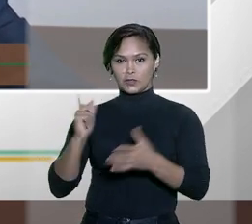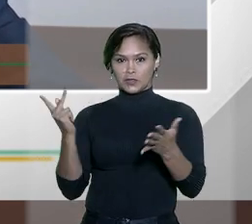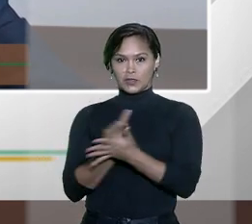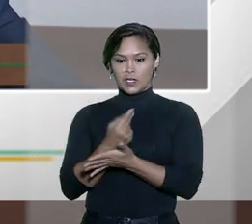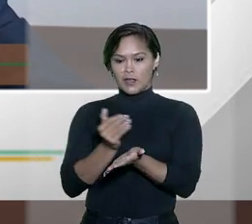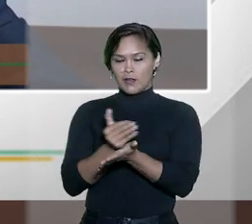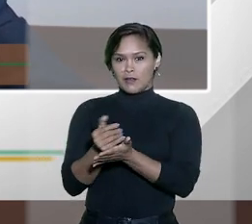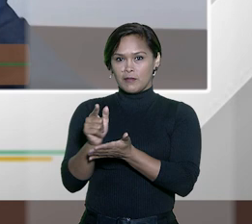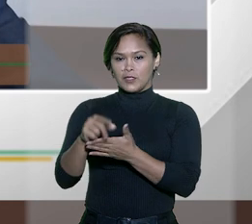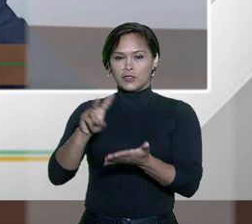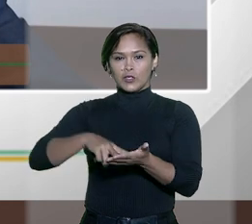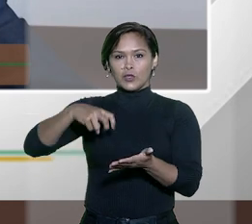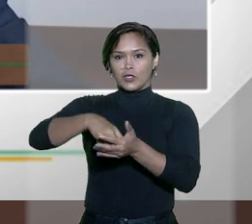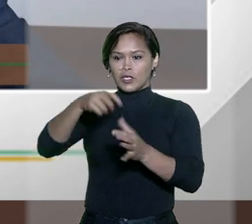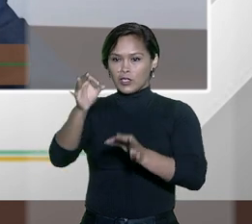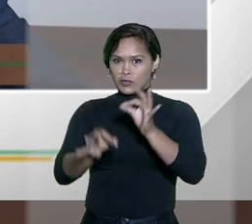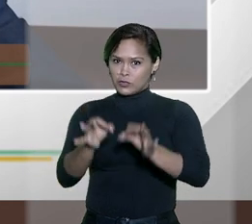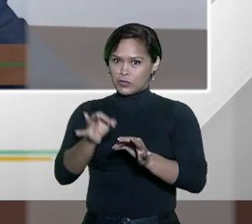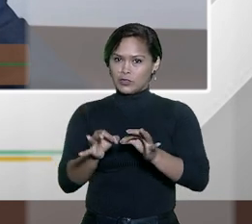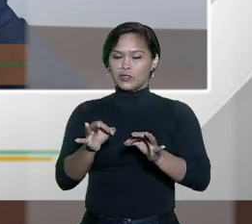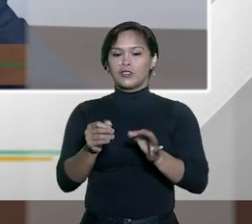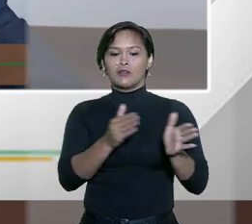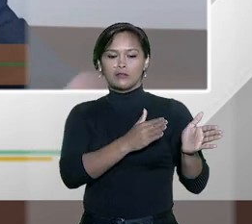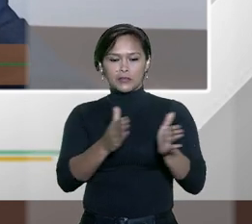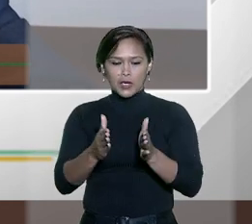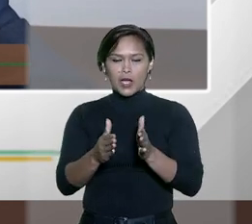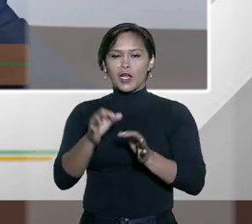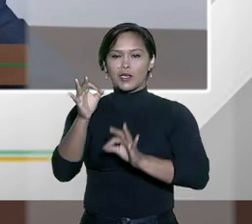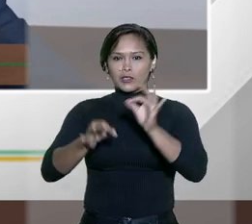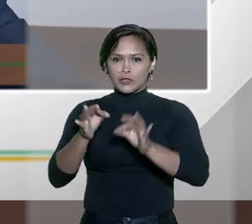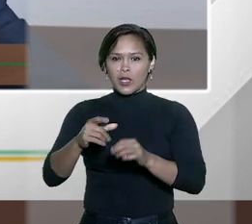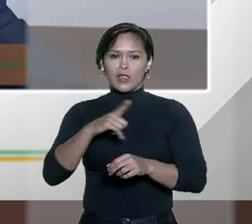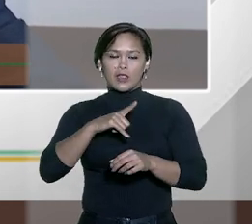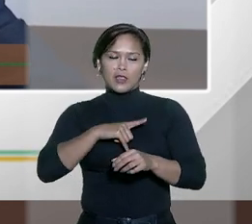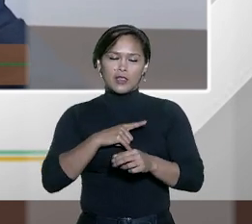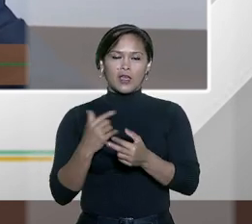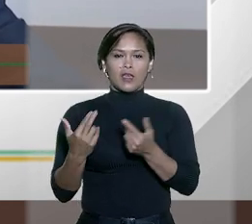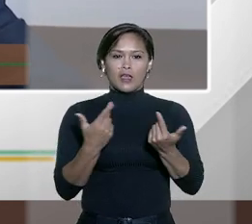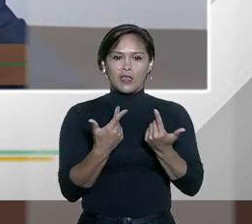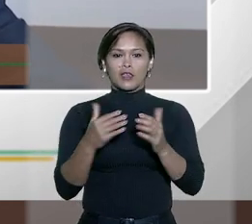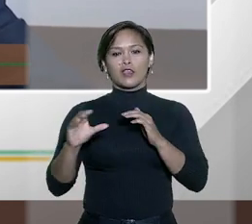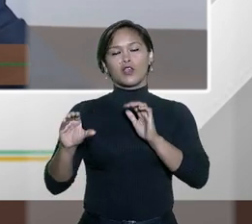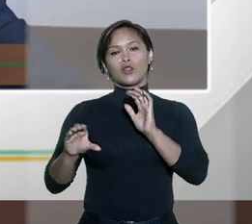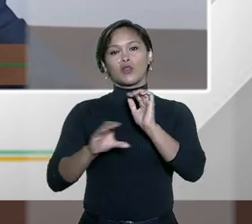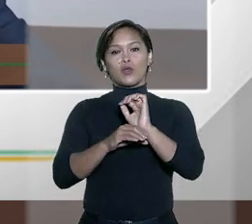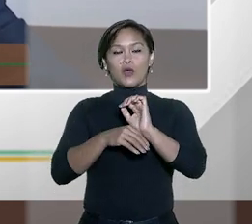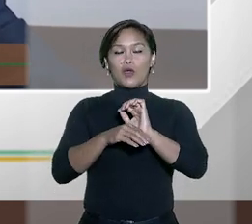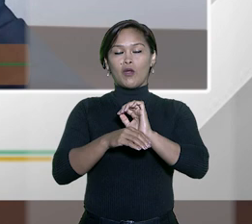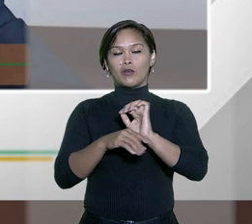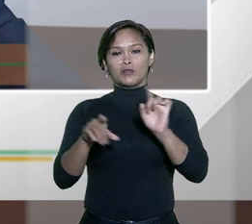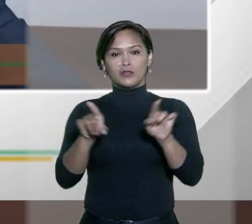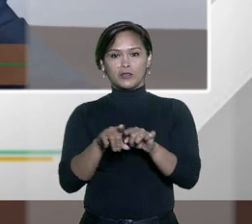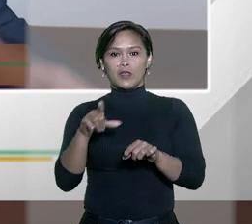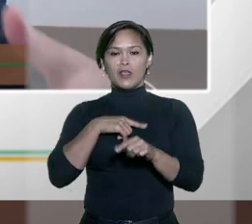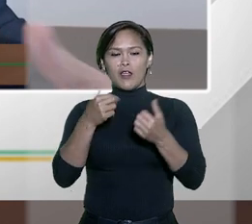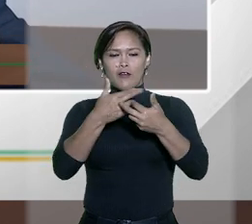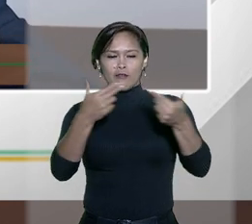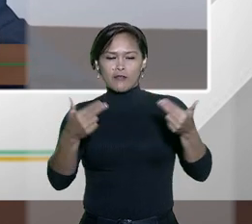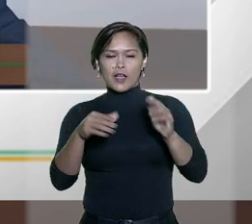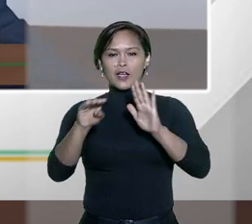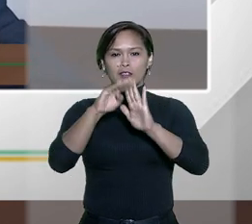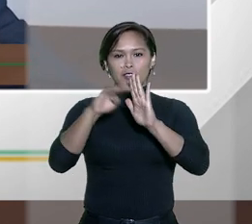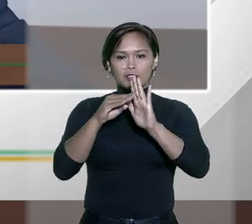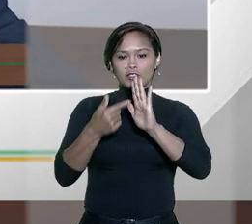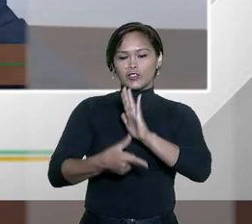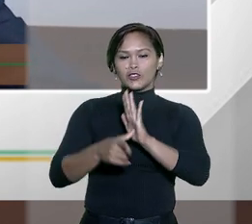particulares, a partir da condenação judicial transitada em julgado, e a gente tem até mesmo no Código de Processo Civil uma série de